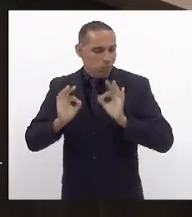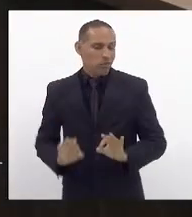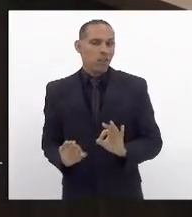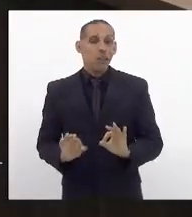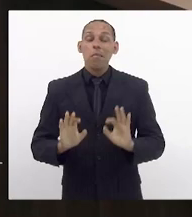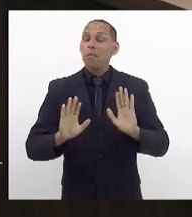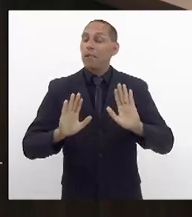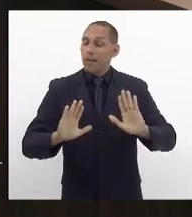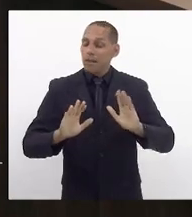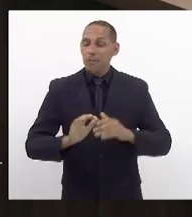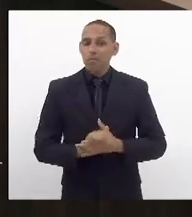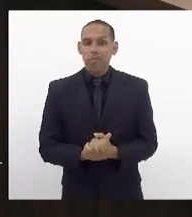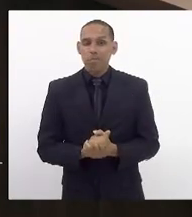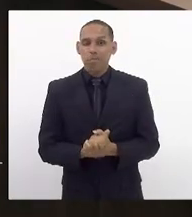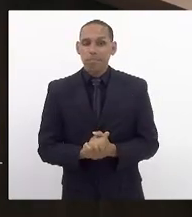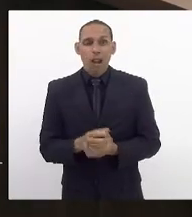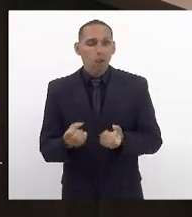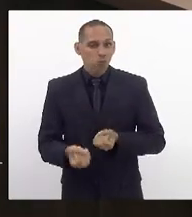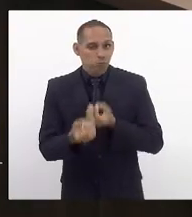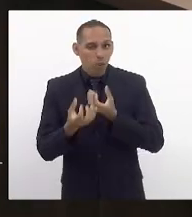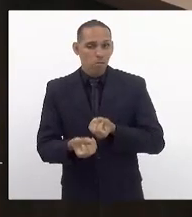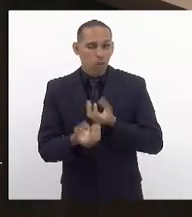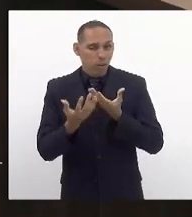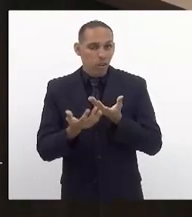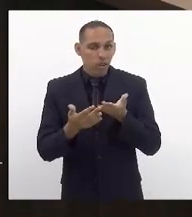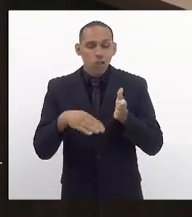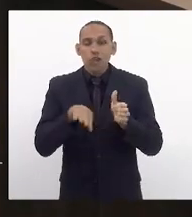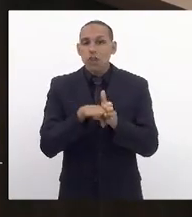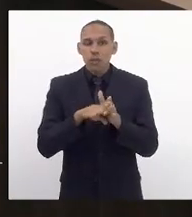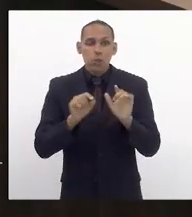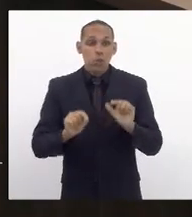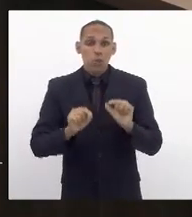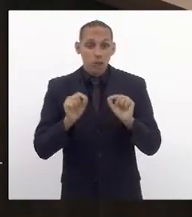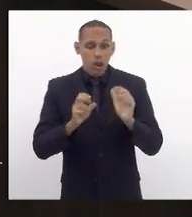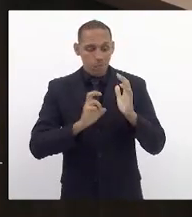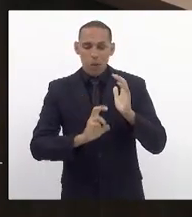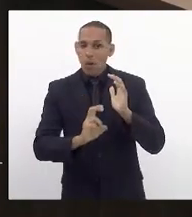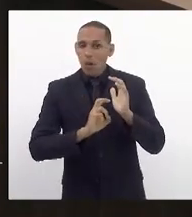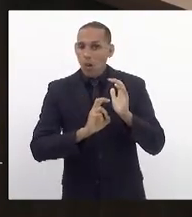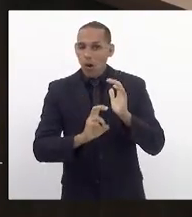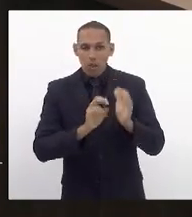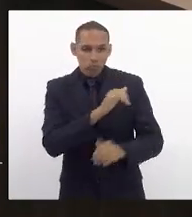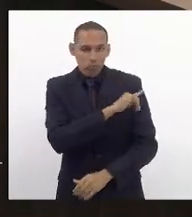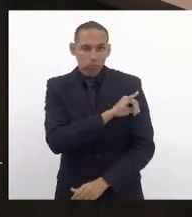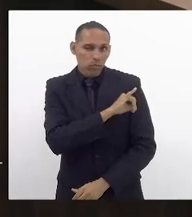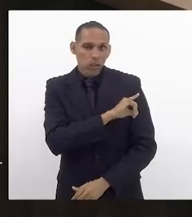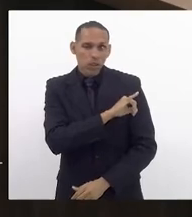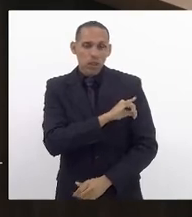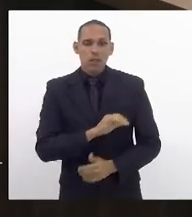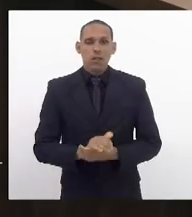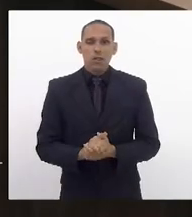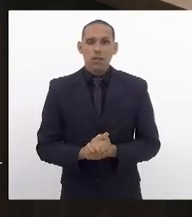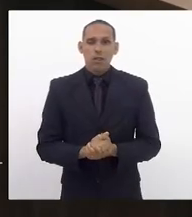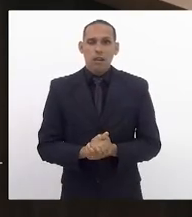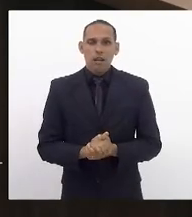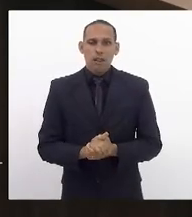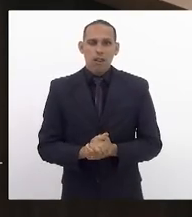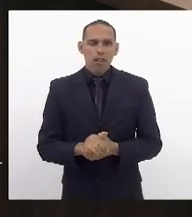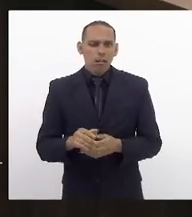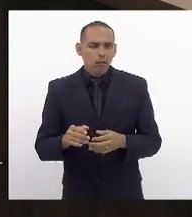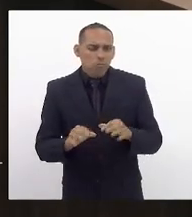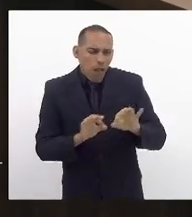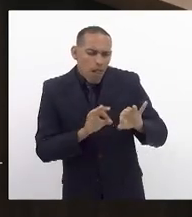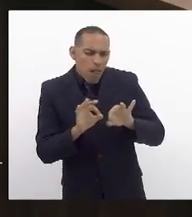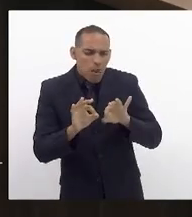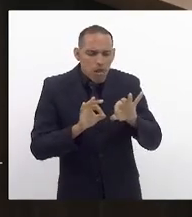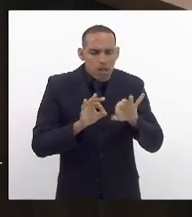Mas as informações que estão chegando é que o metrô do Rio de Janeiro, recorrendo a firulas,